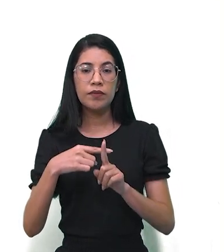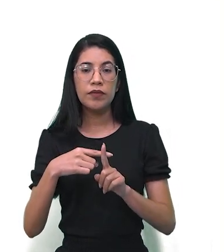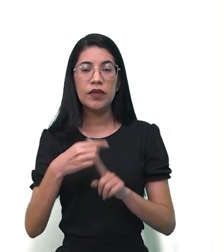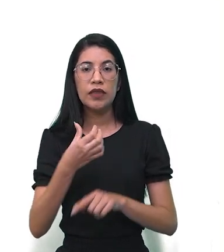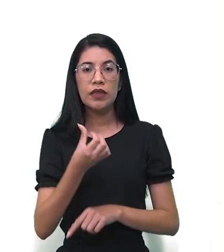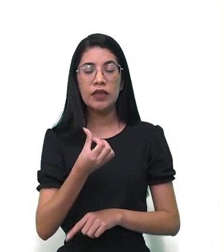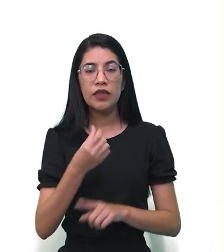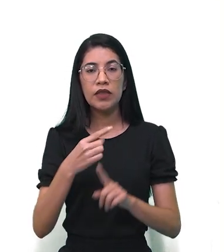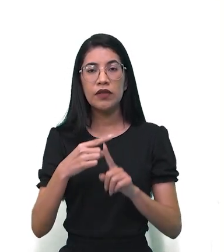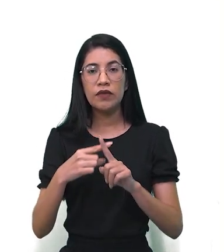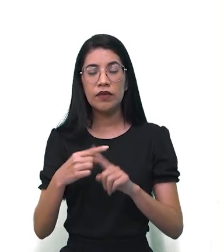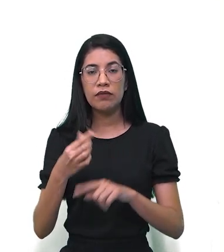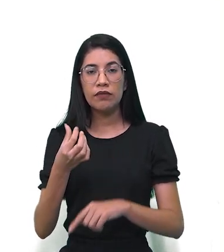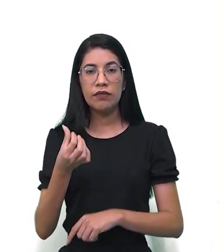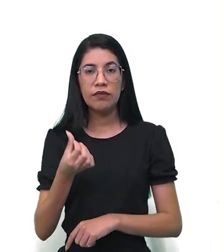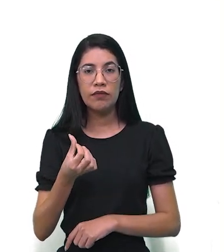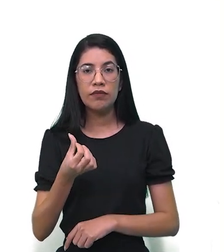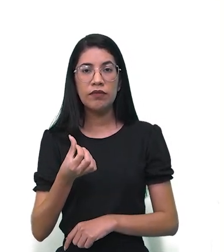colocar 6.